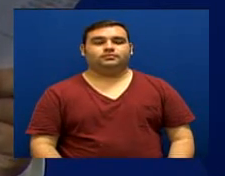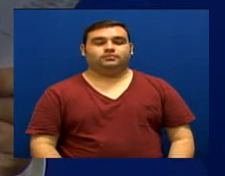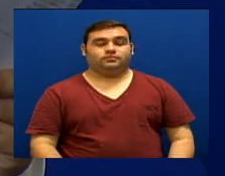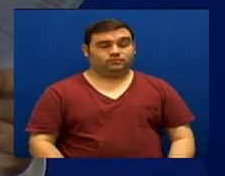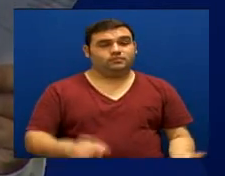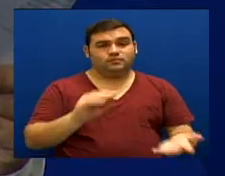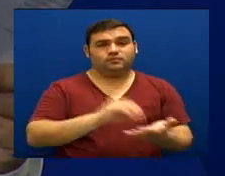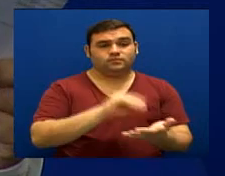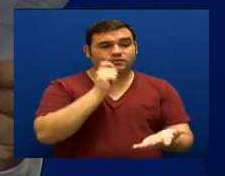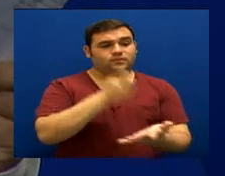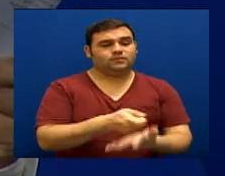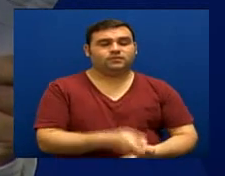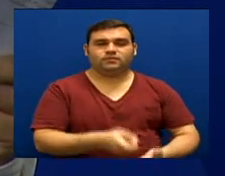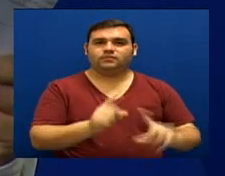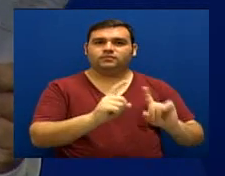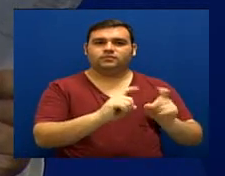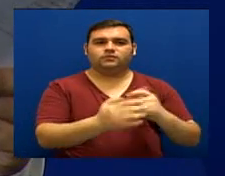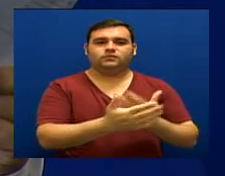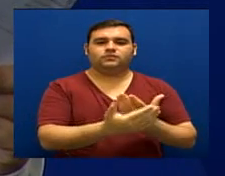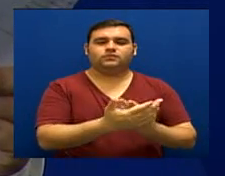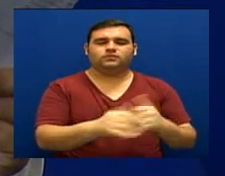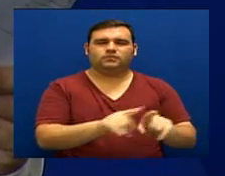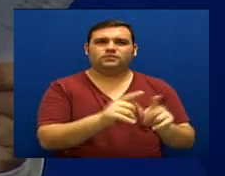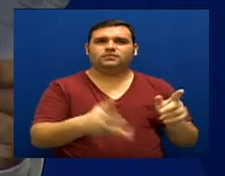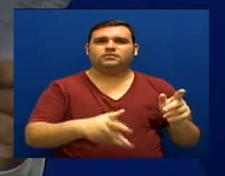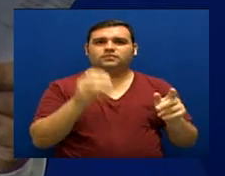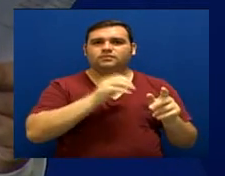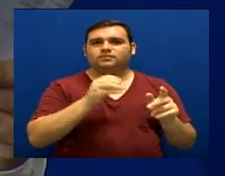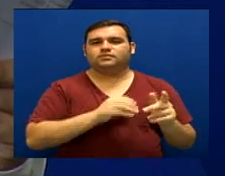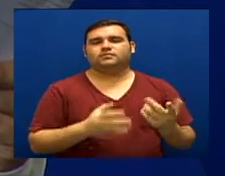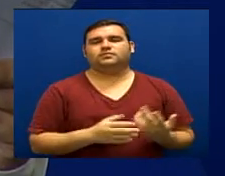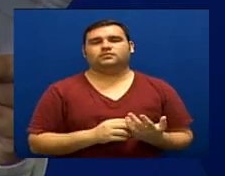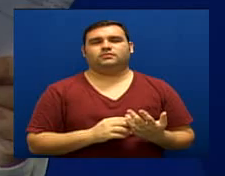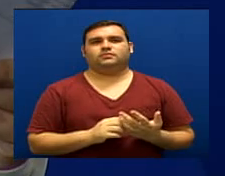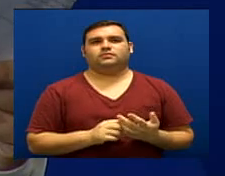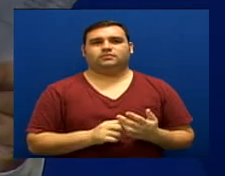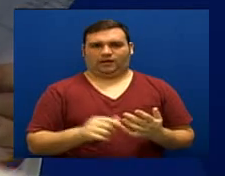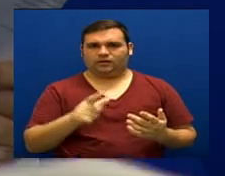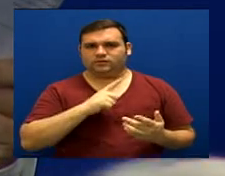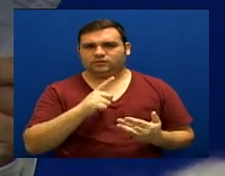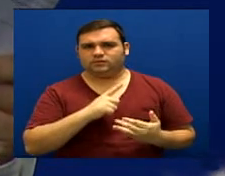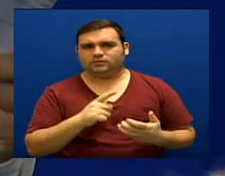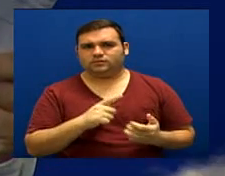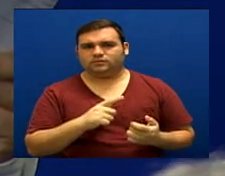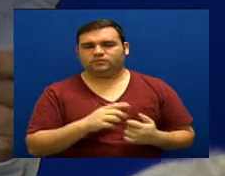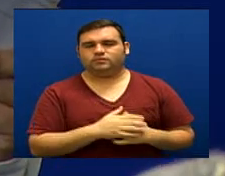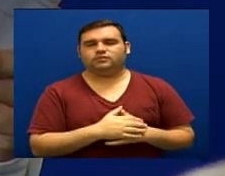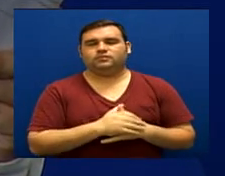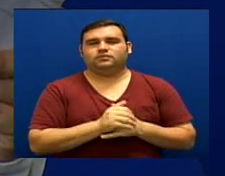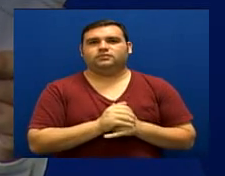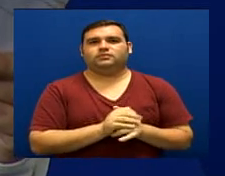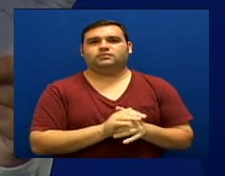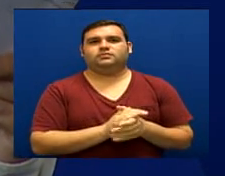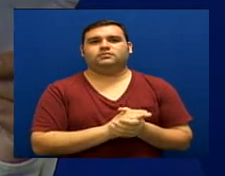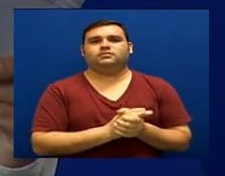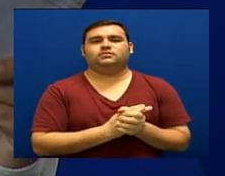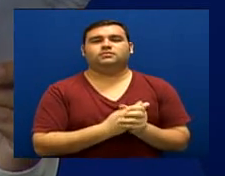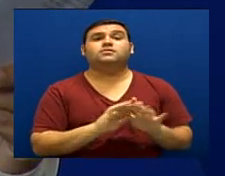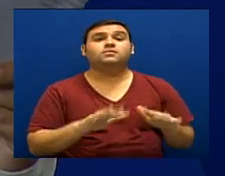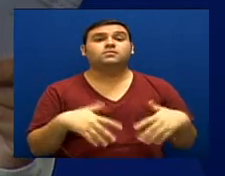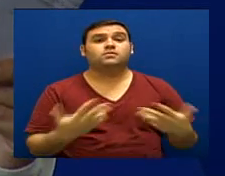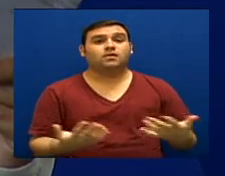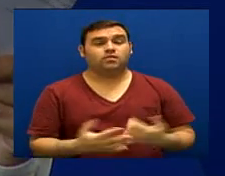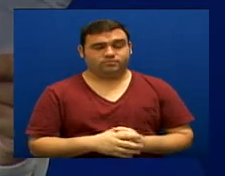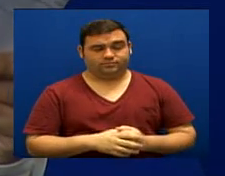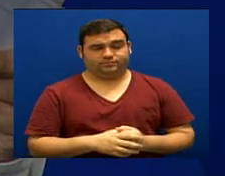pagar da comissão de gestão emergencial elas existem é e quais são